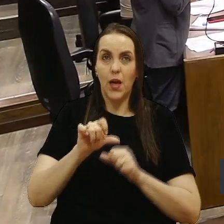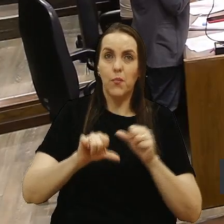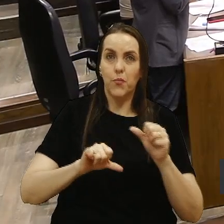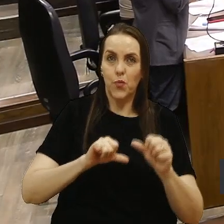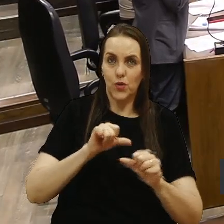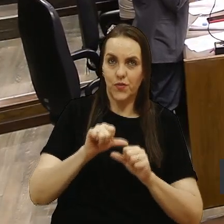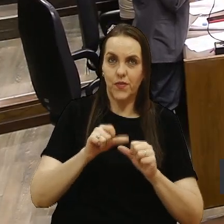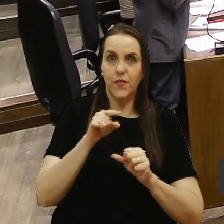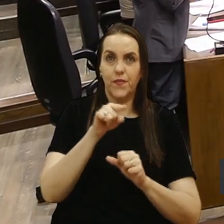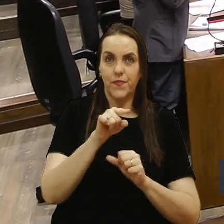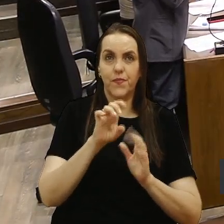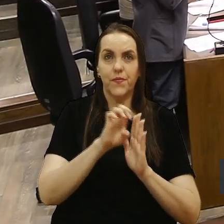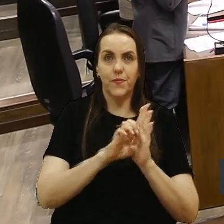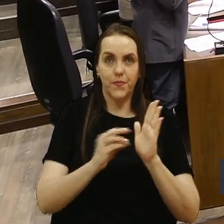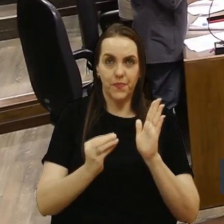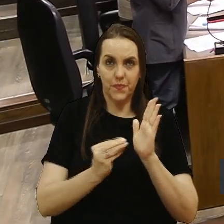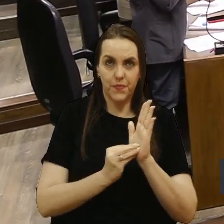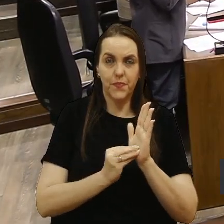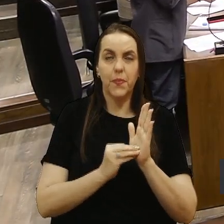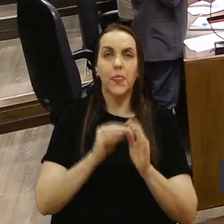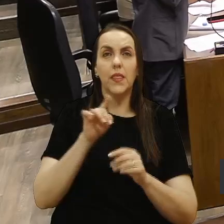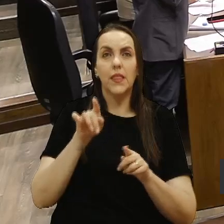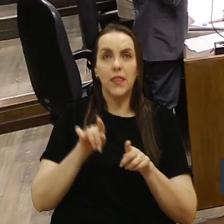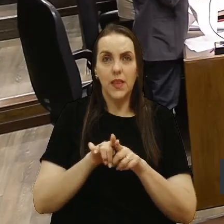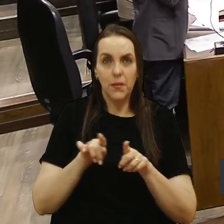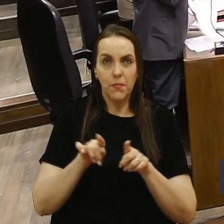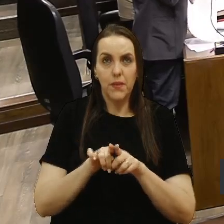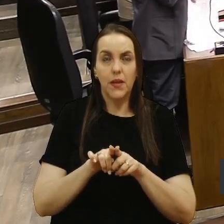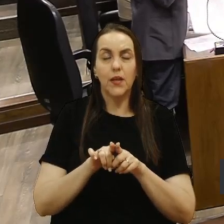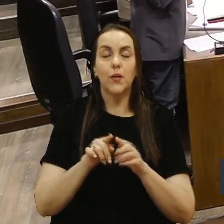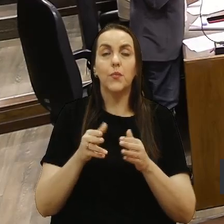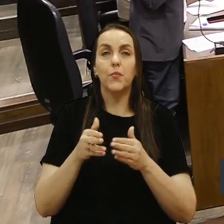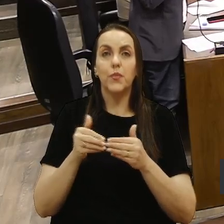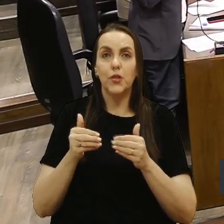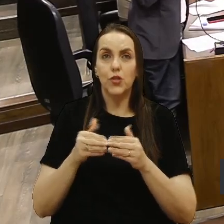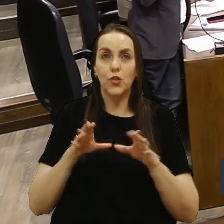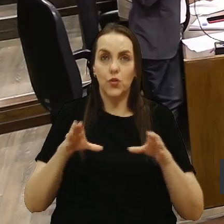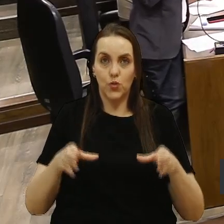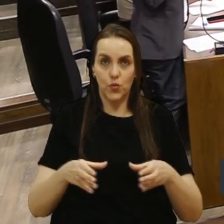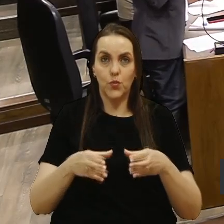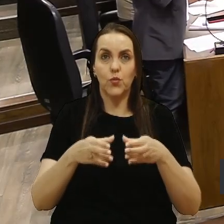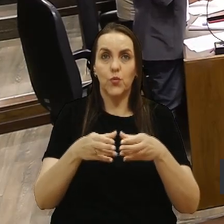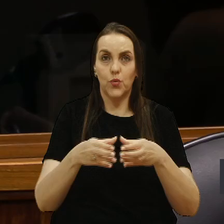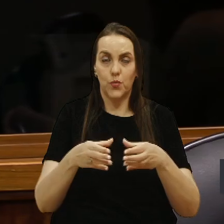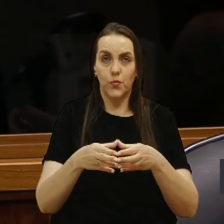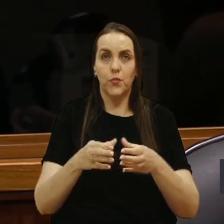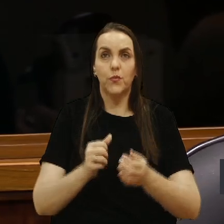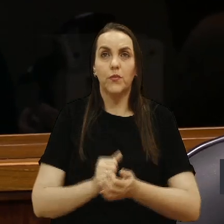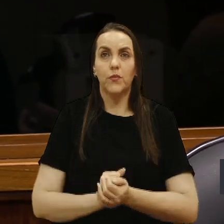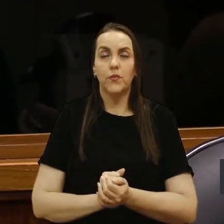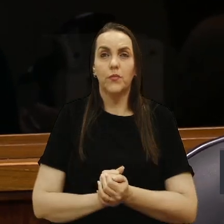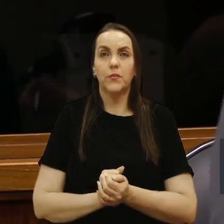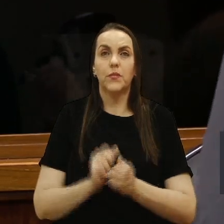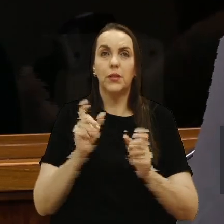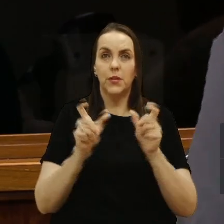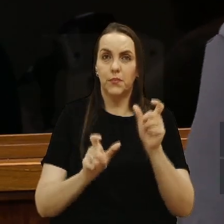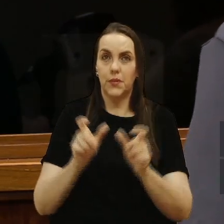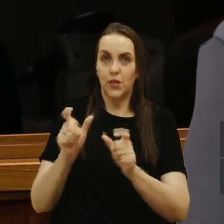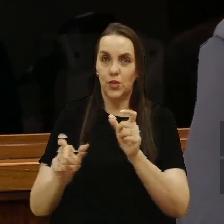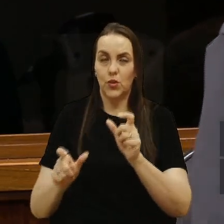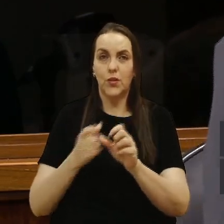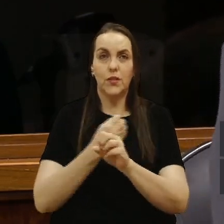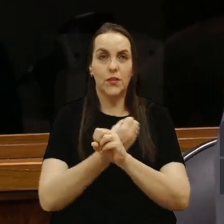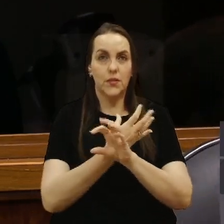modificativa aqui, ela também foi um pedido deste grupo, através de pessoas lá da